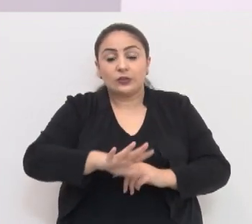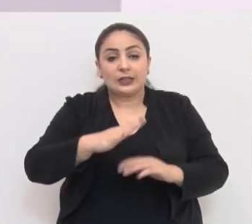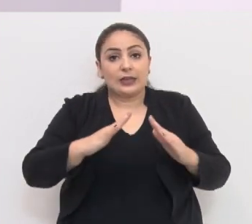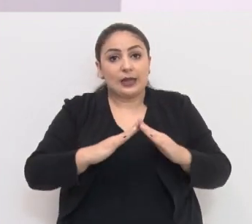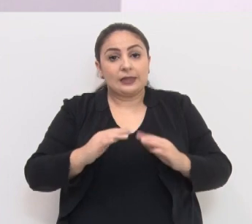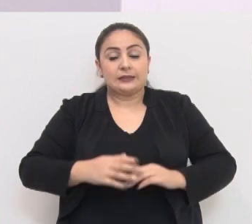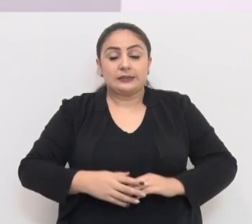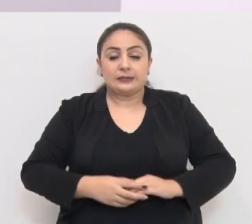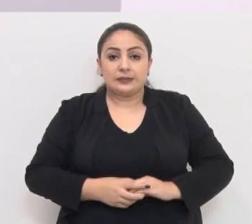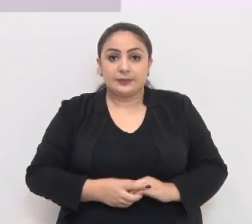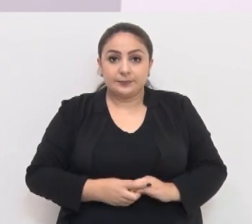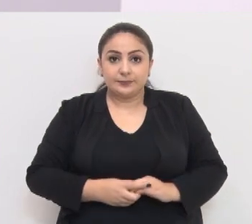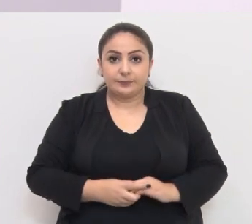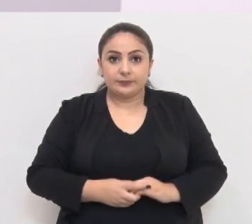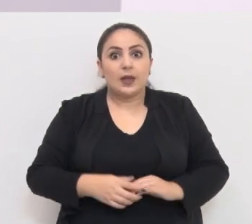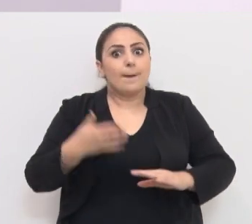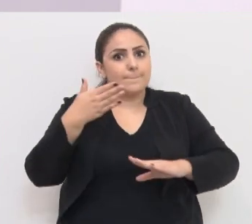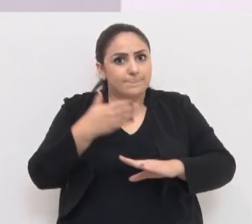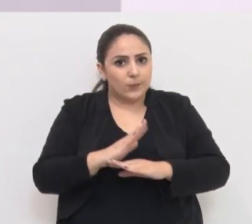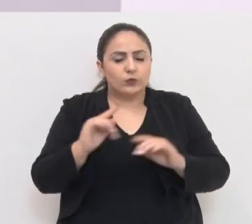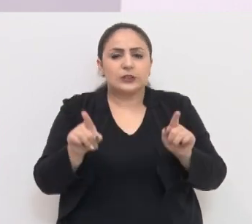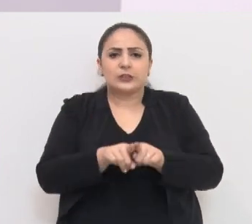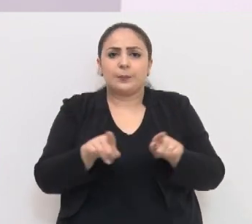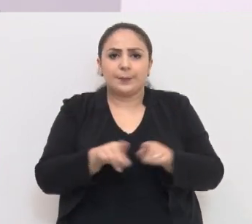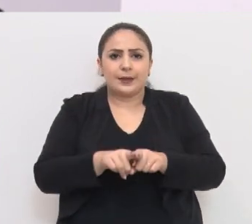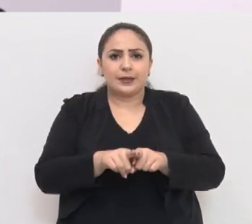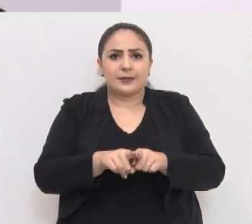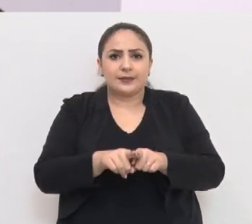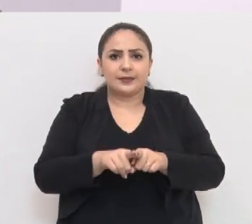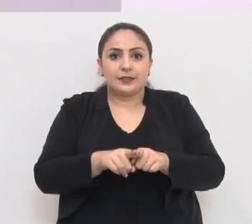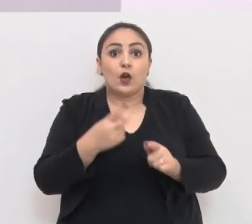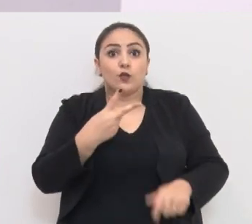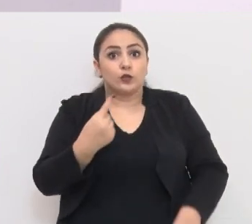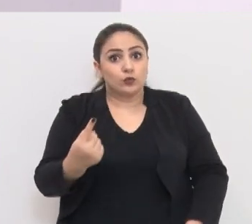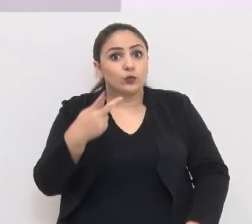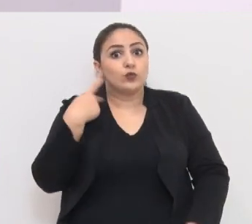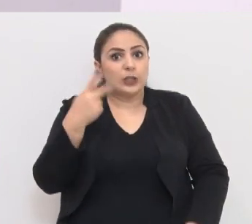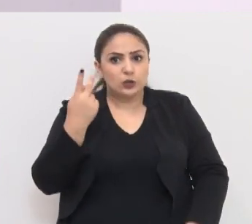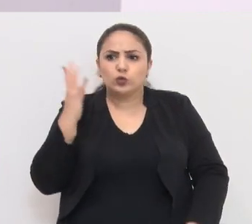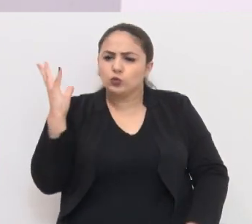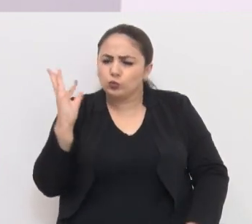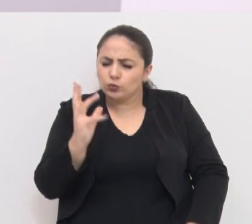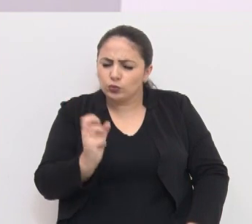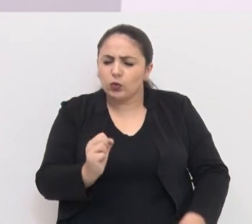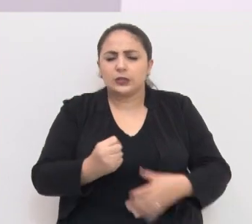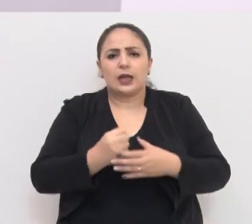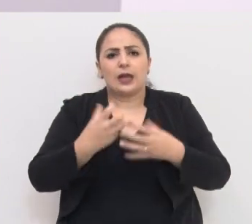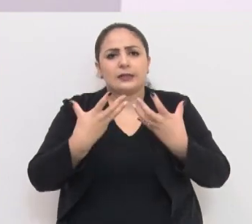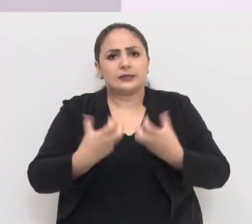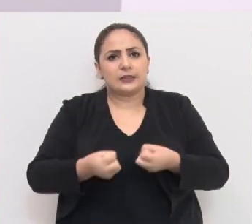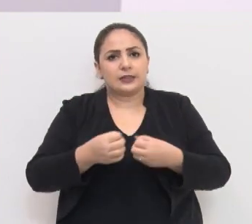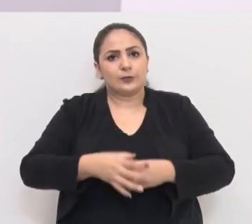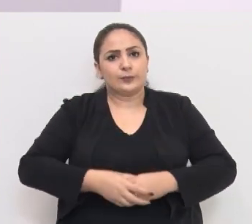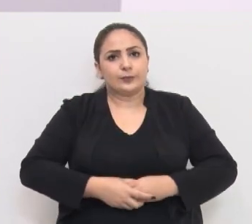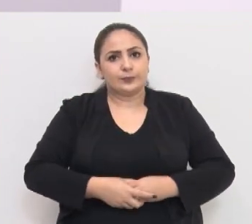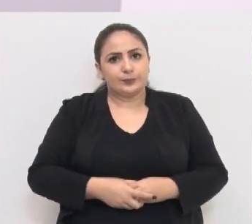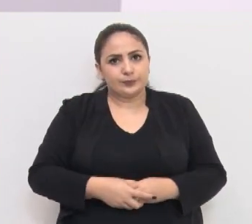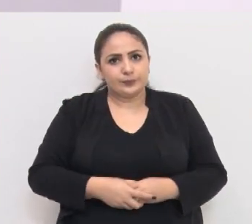da Casa, foi aprovado pelos 21 vereadores